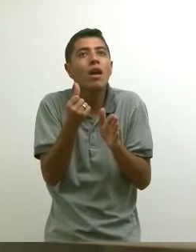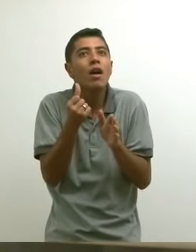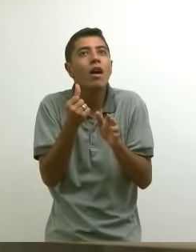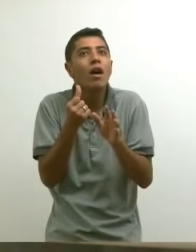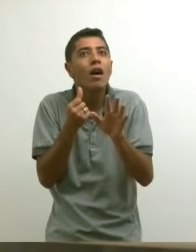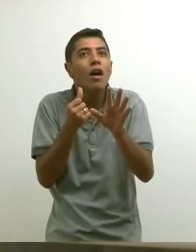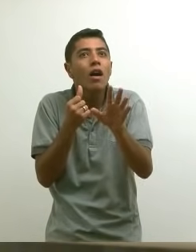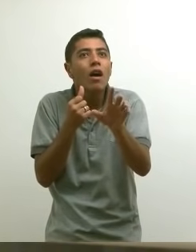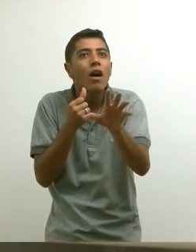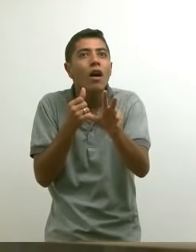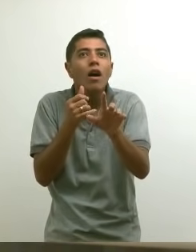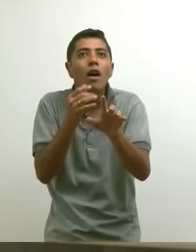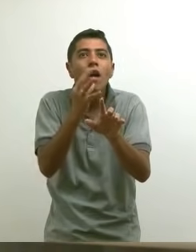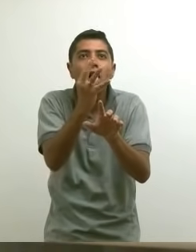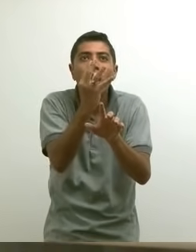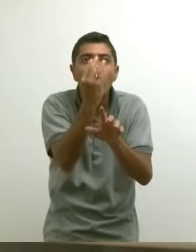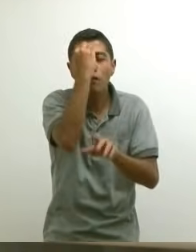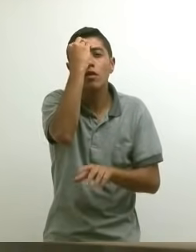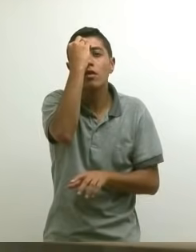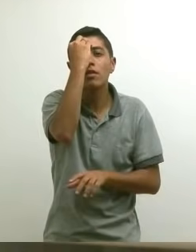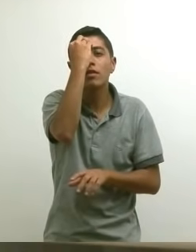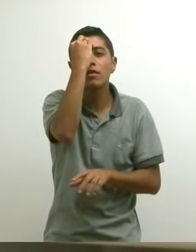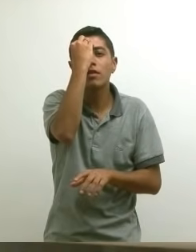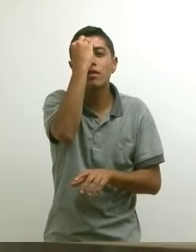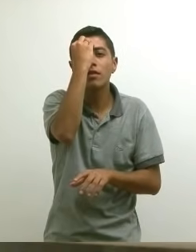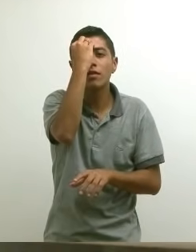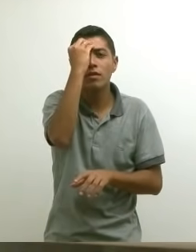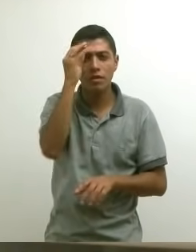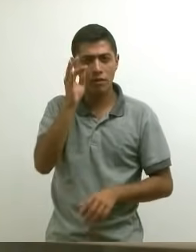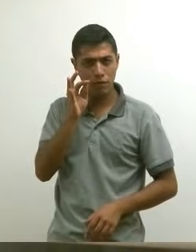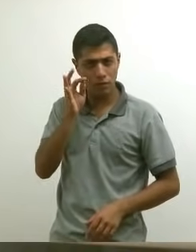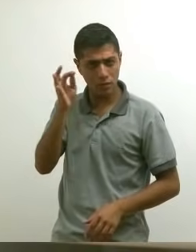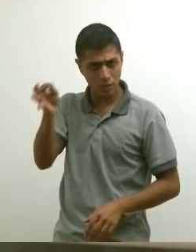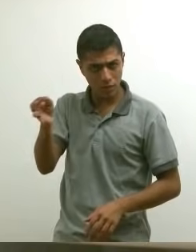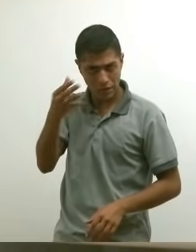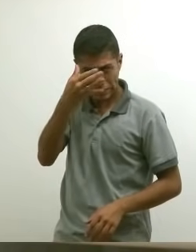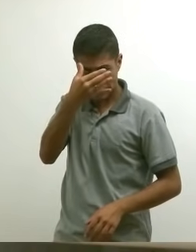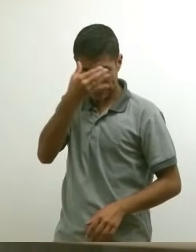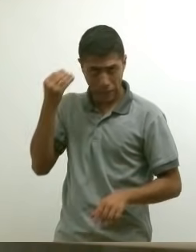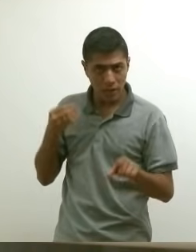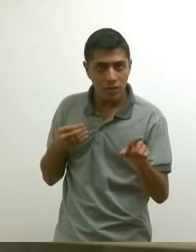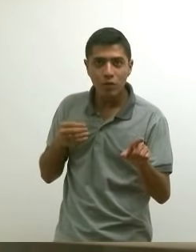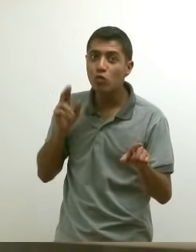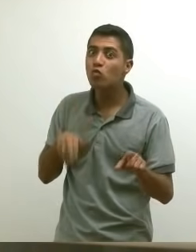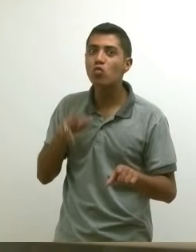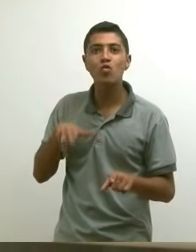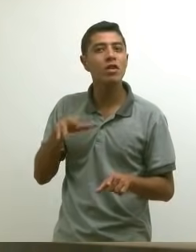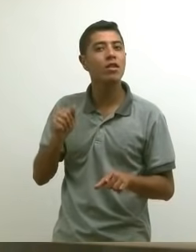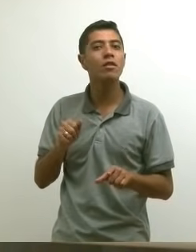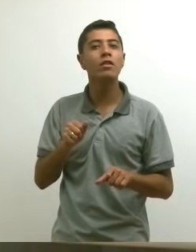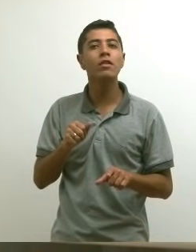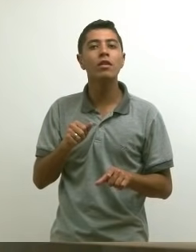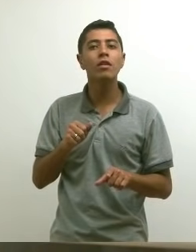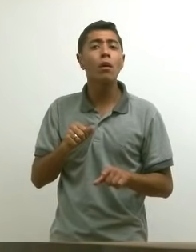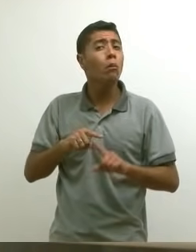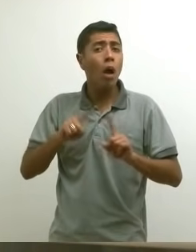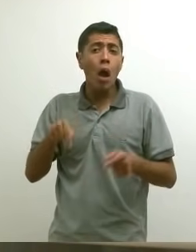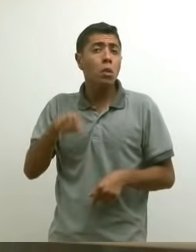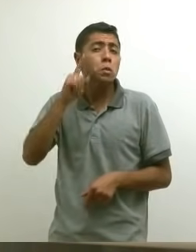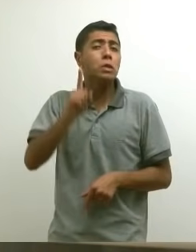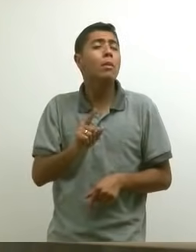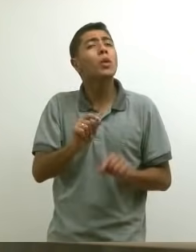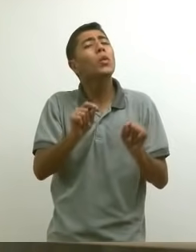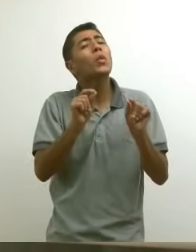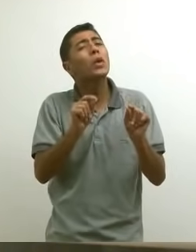nunca vai esquecer aquela goiabeira só que ela não sabe que ela é bobeira porque não existe o conceito gabeira agora se algum momento